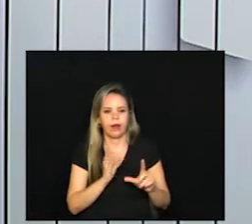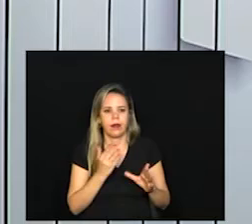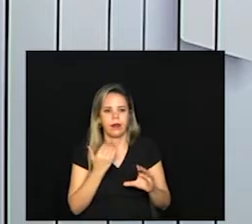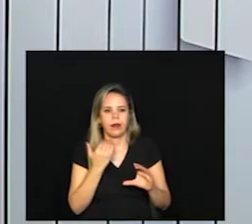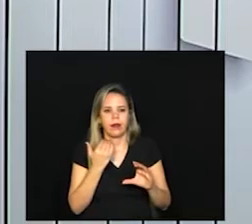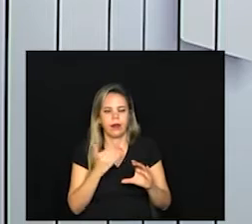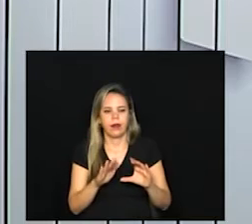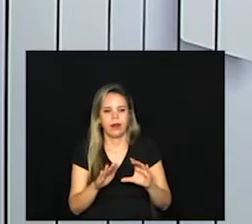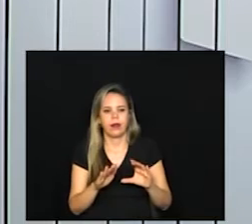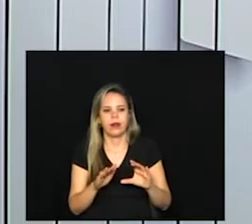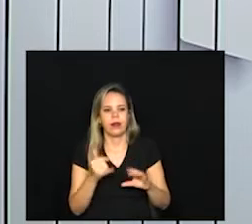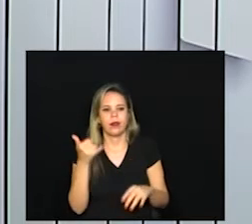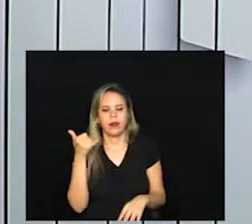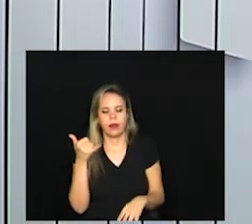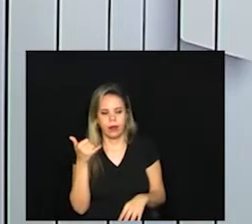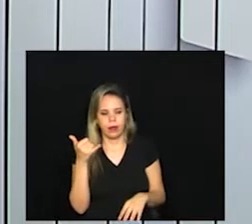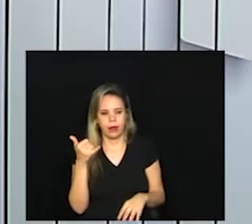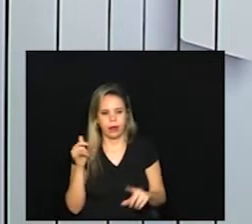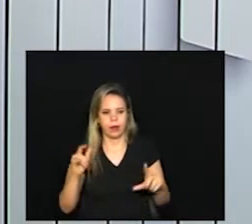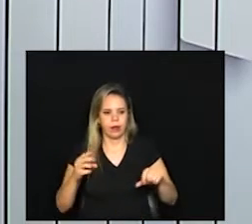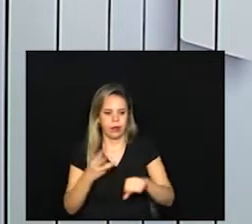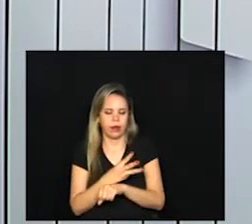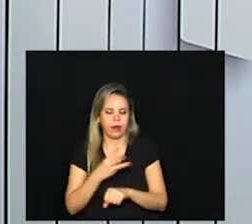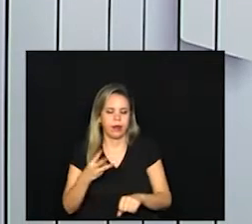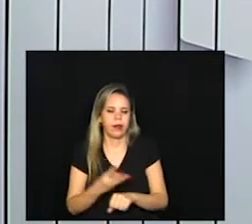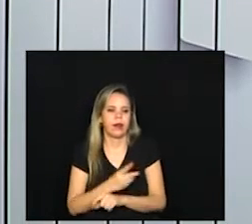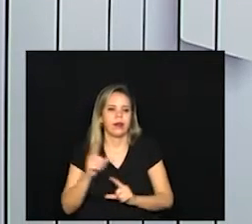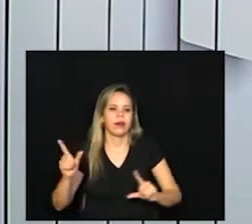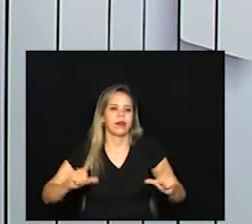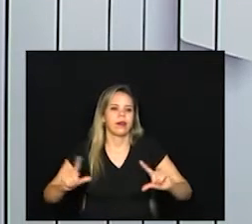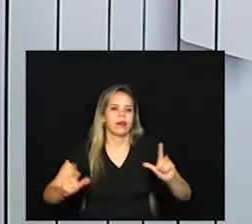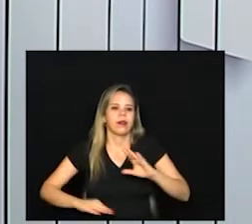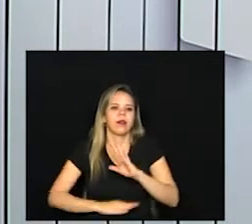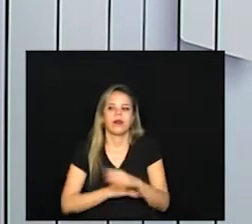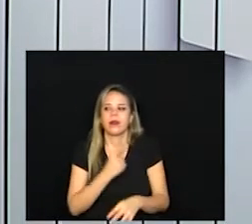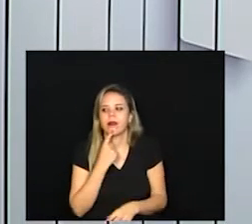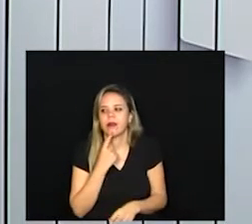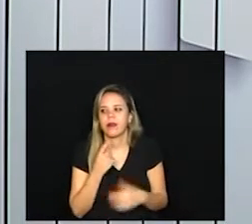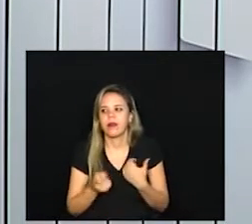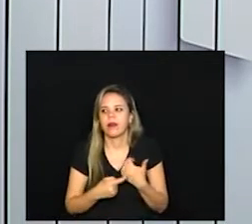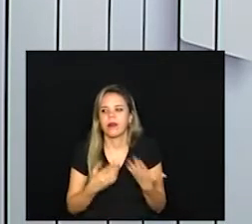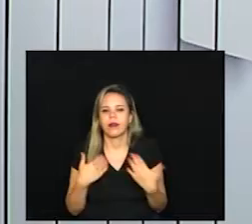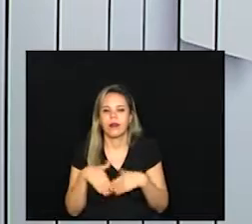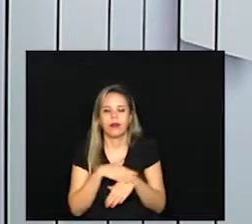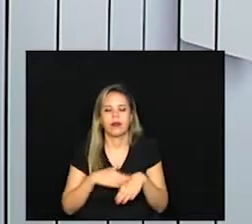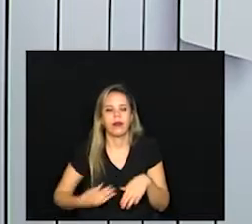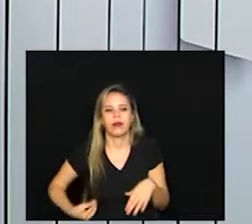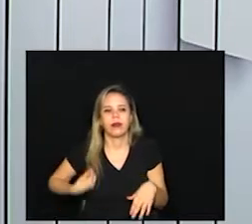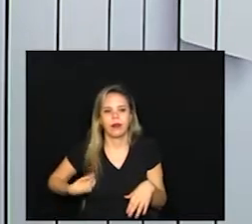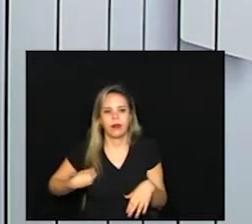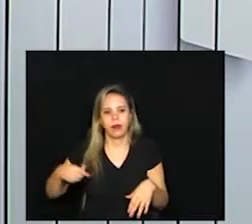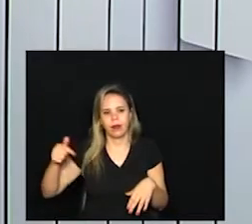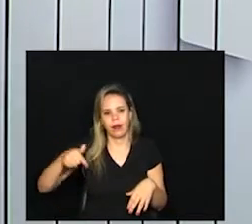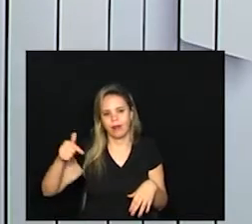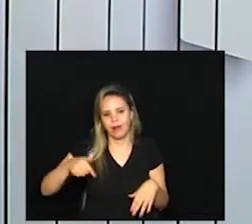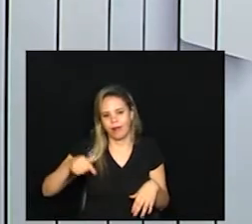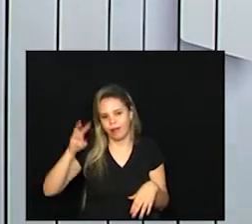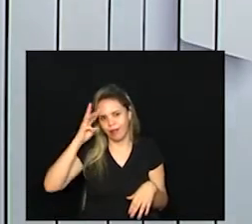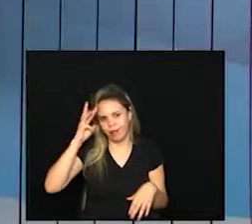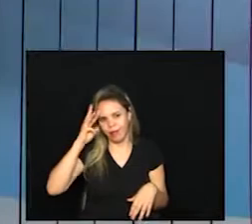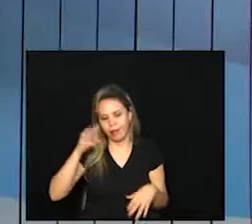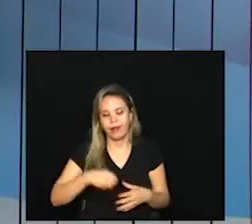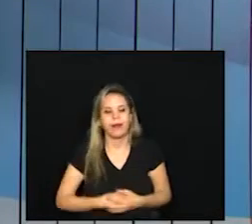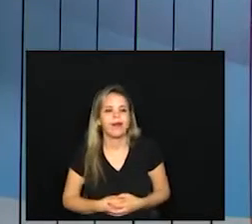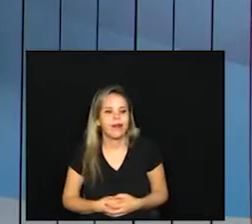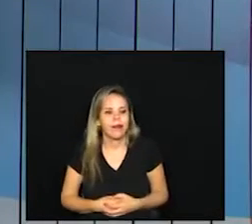vai aparecer na tela do seu celular. WhatsApp TV Câmara Campinas. Você aperta que a gente conversa ao vivo nesta